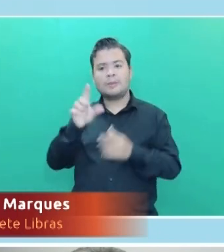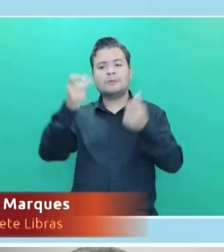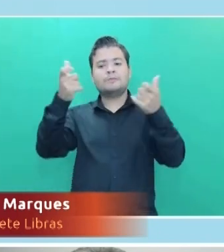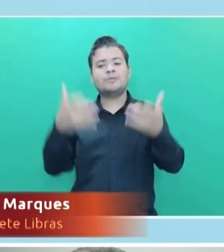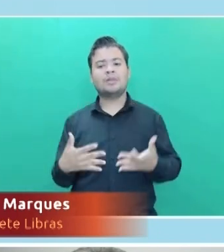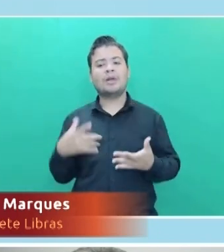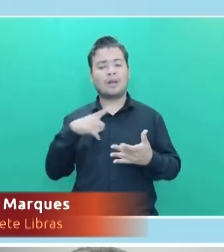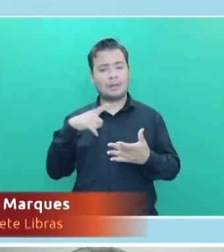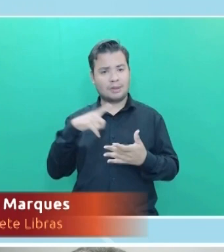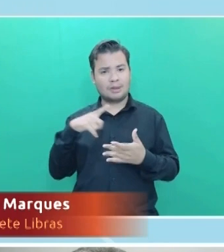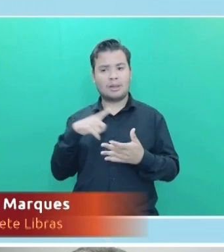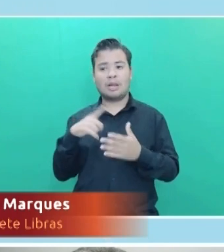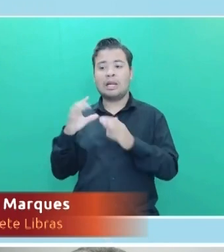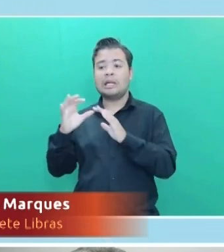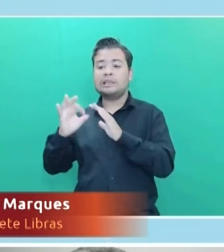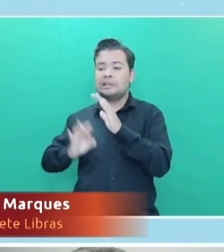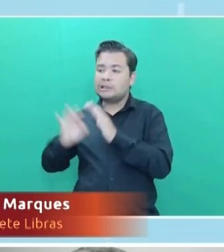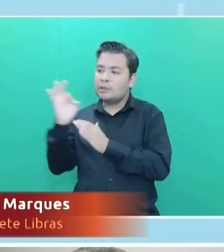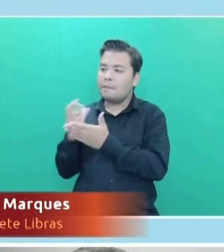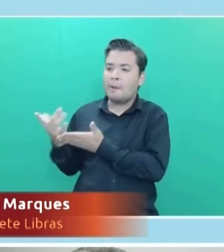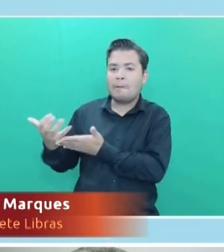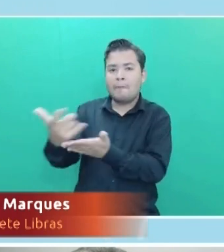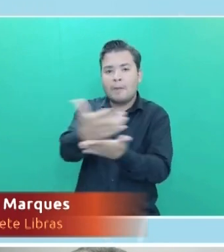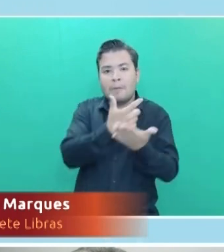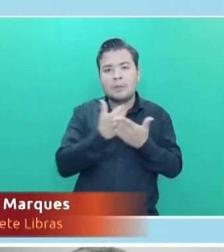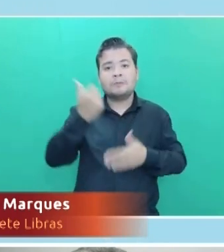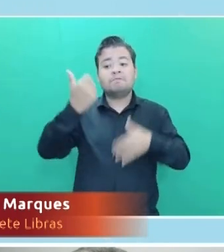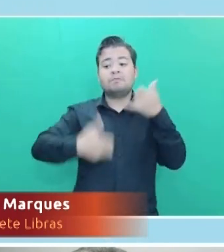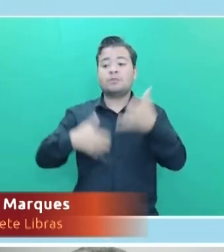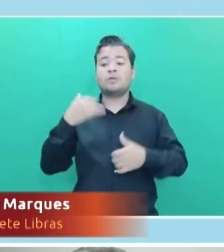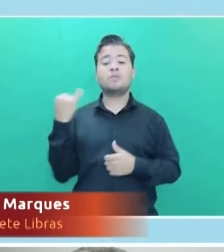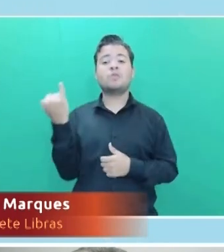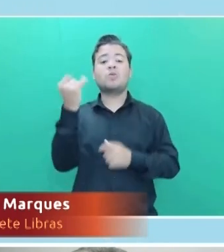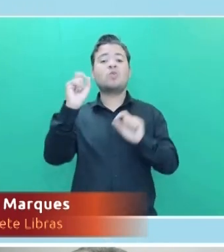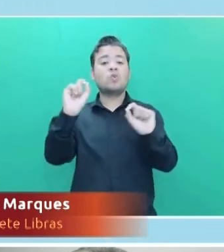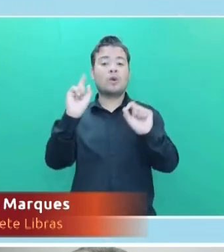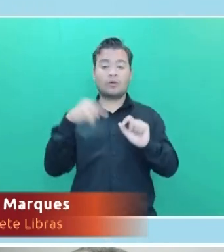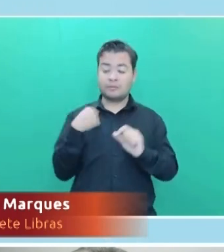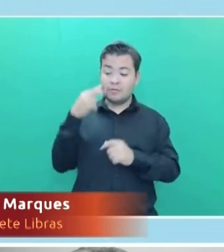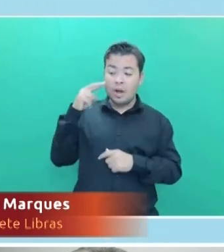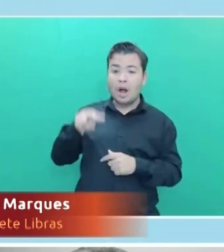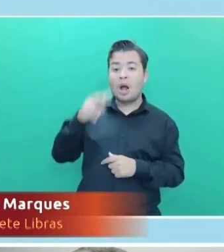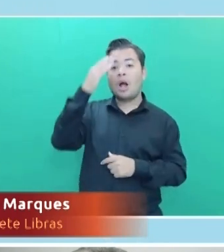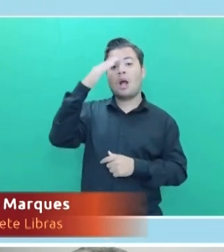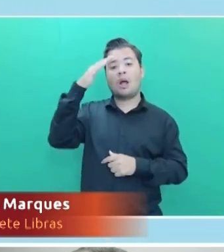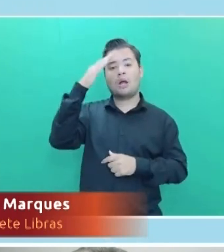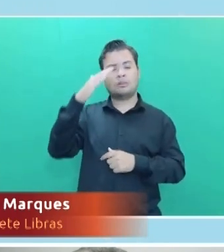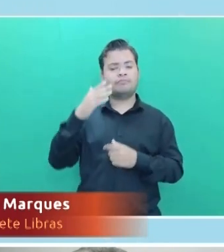relação à população indígena, dados que são importantes para a gente conhecer a realidade dessa população.